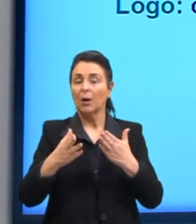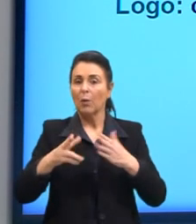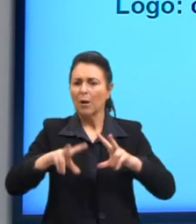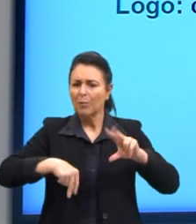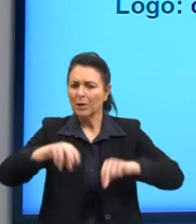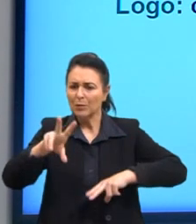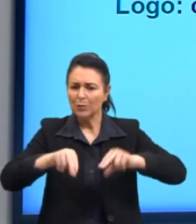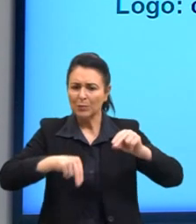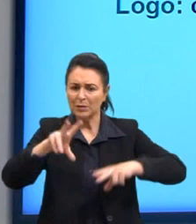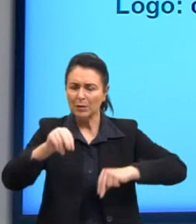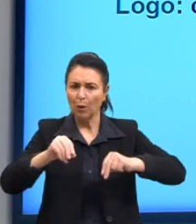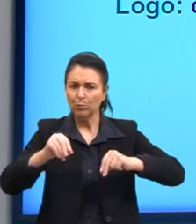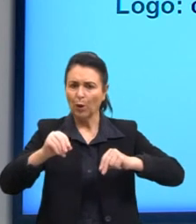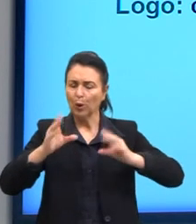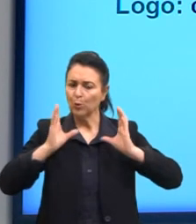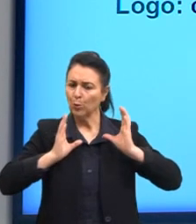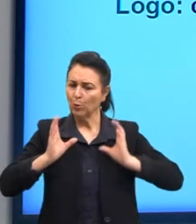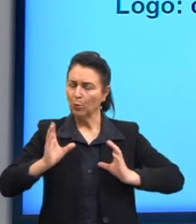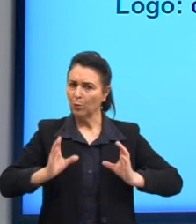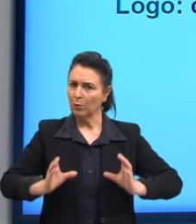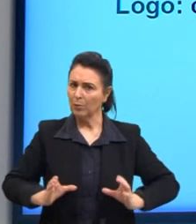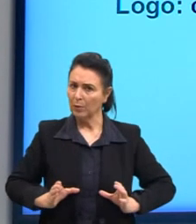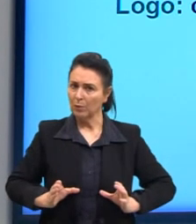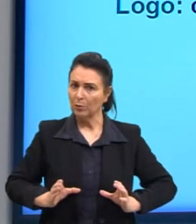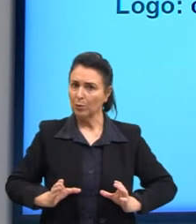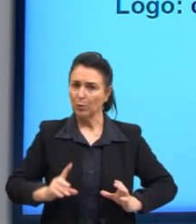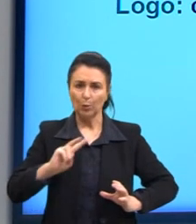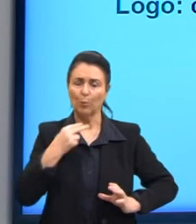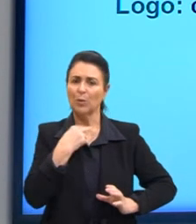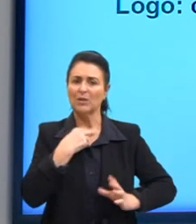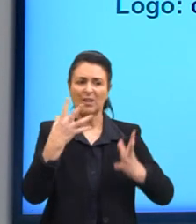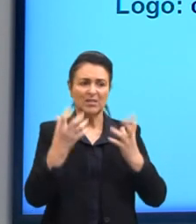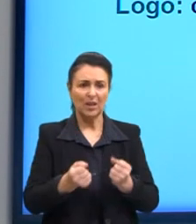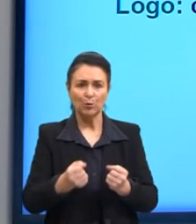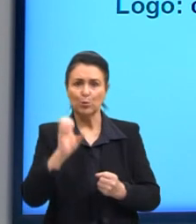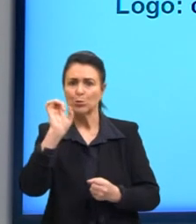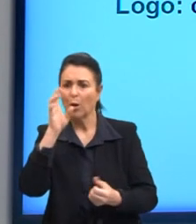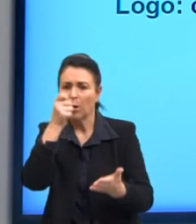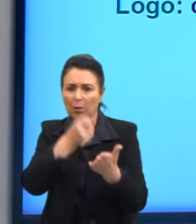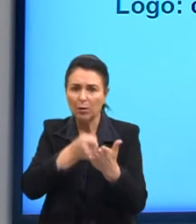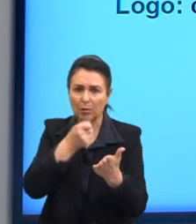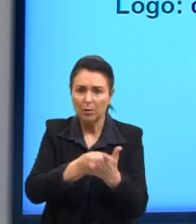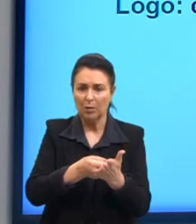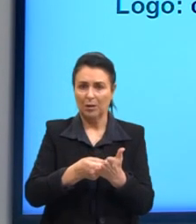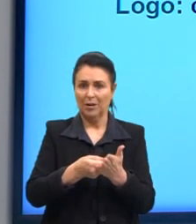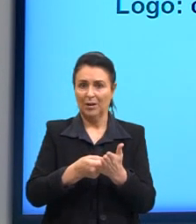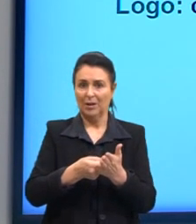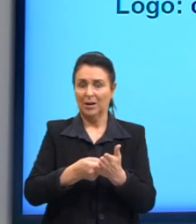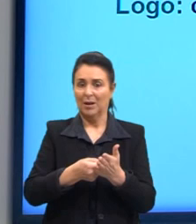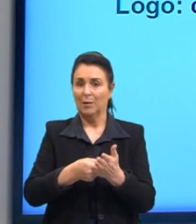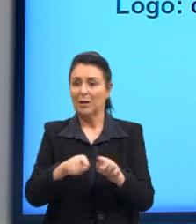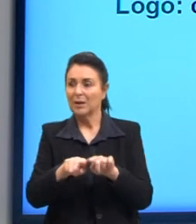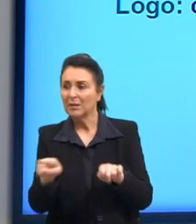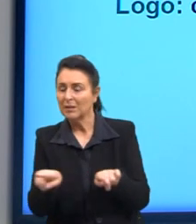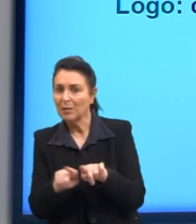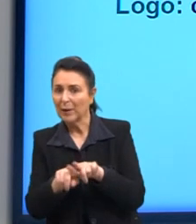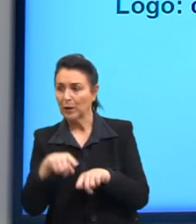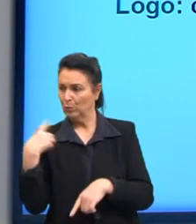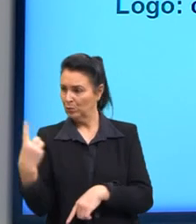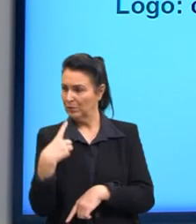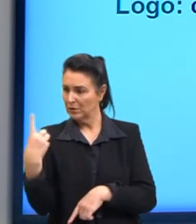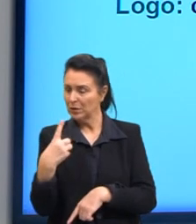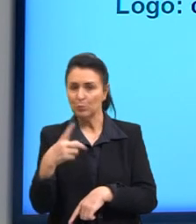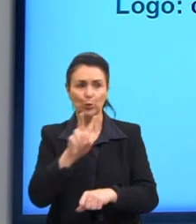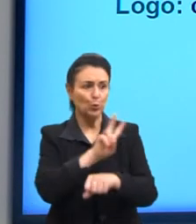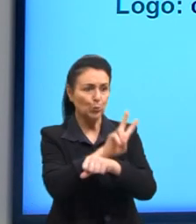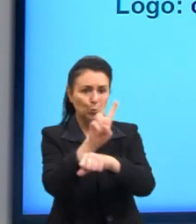não pode ser aceita em nome do combate também ao individualismo e do Zelo pelo